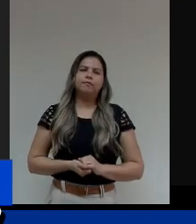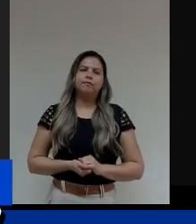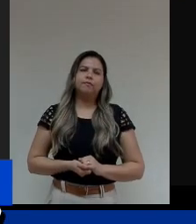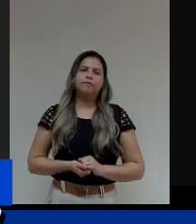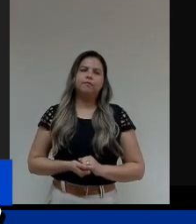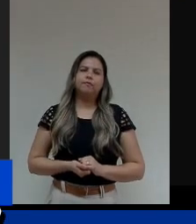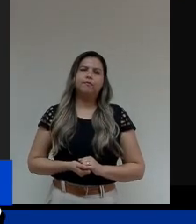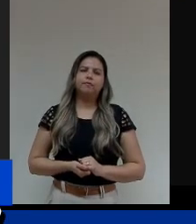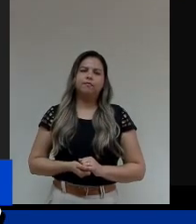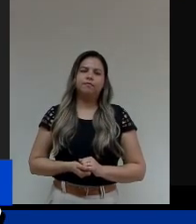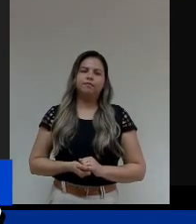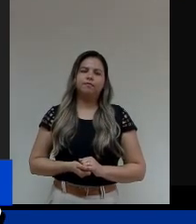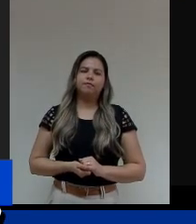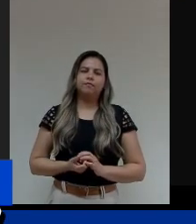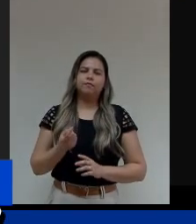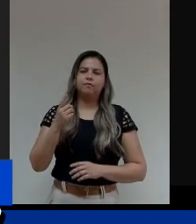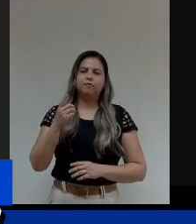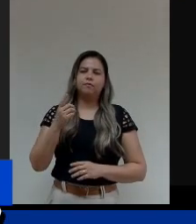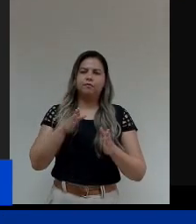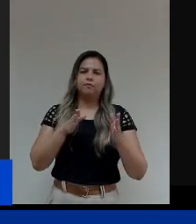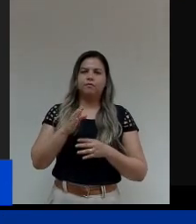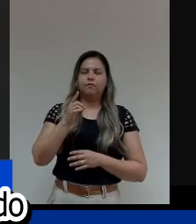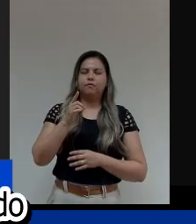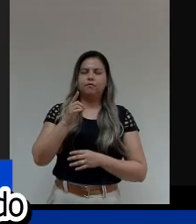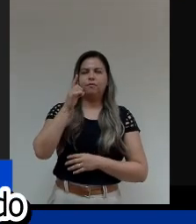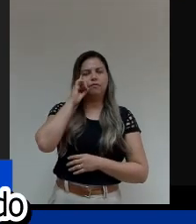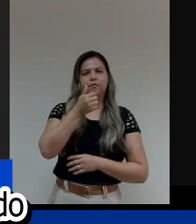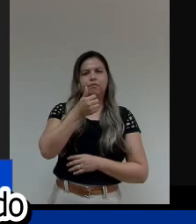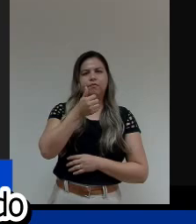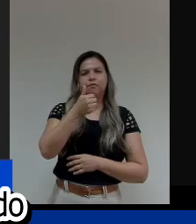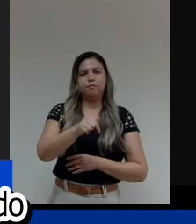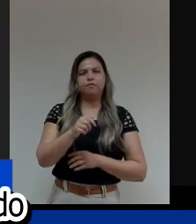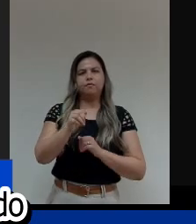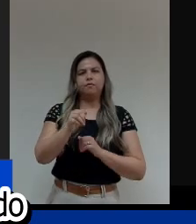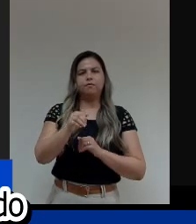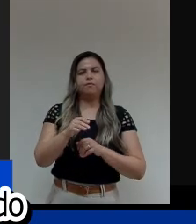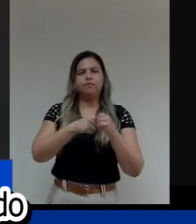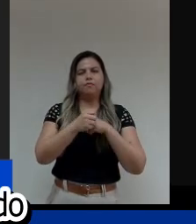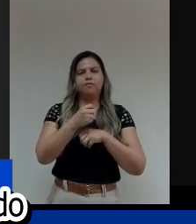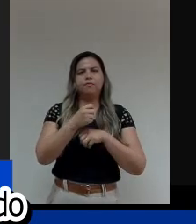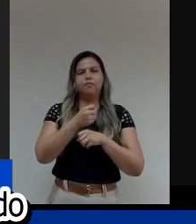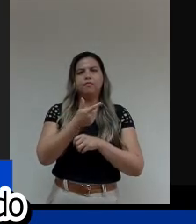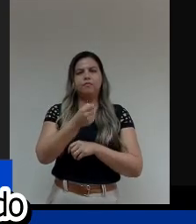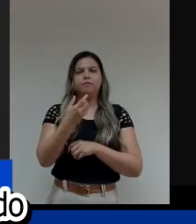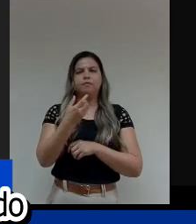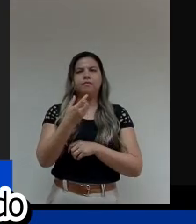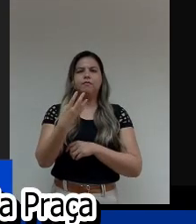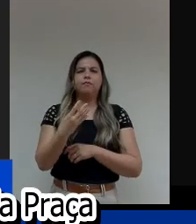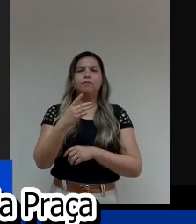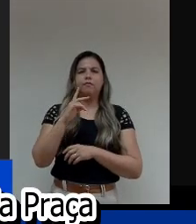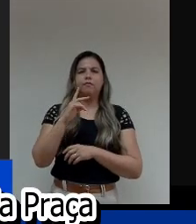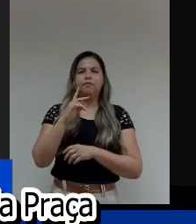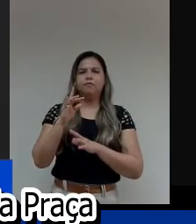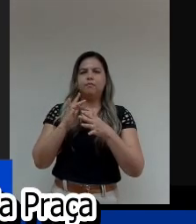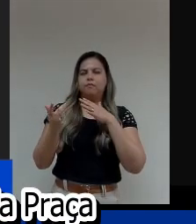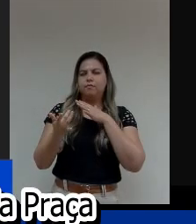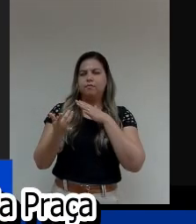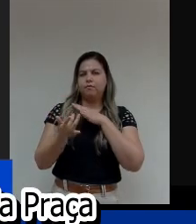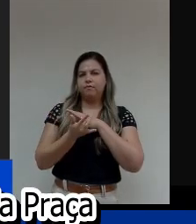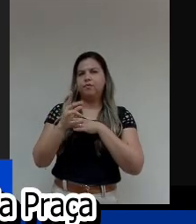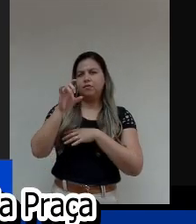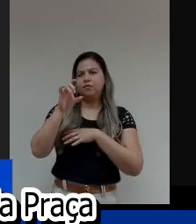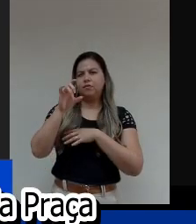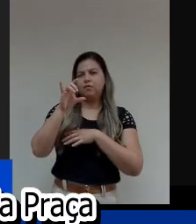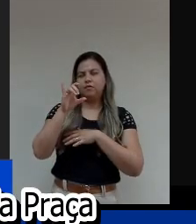Narrou que em 17 de setembro de 2024, o recorrido publicou em seu perfil pessoal do Instagram um